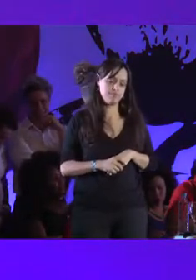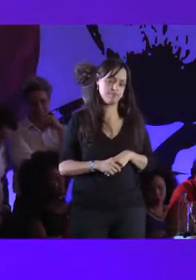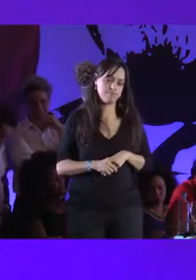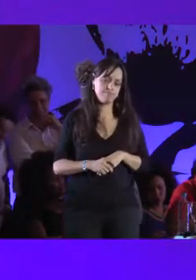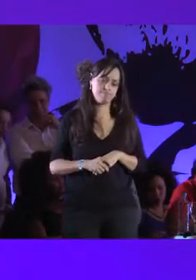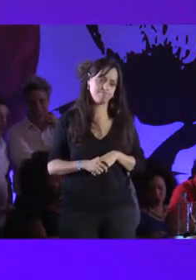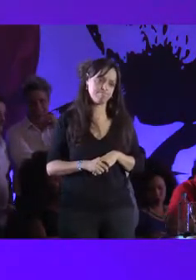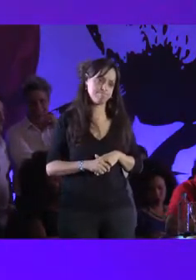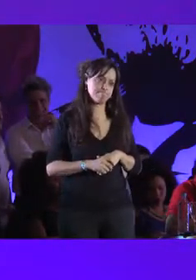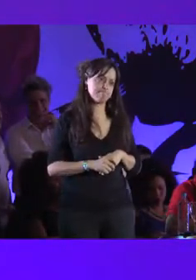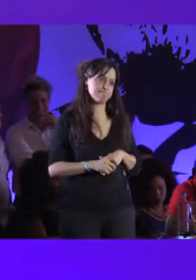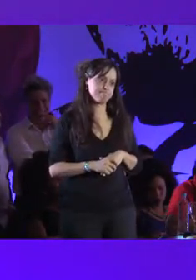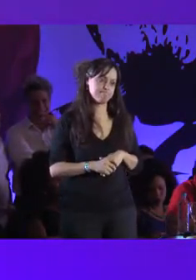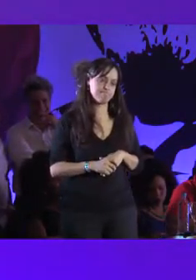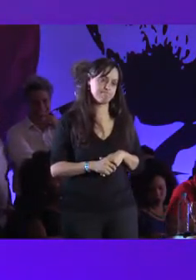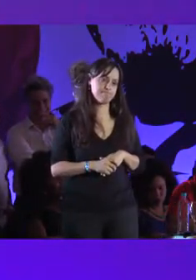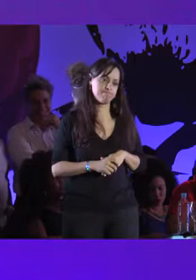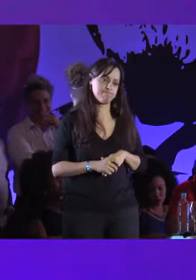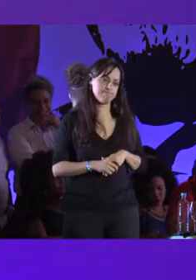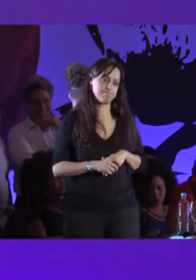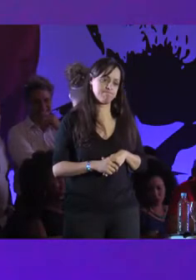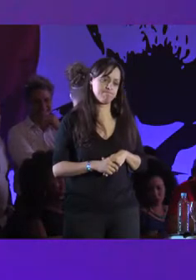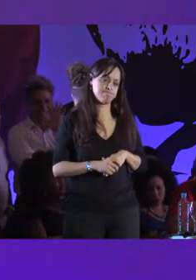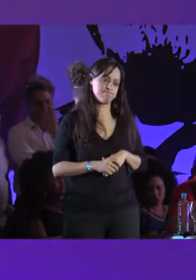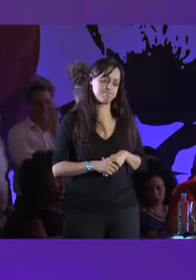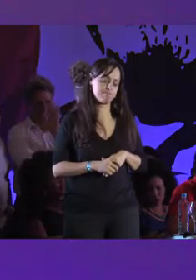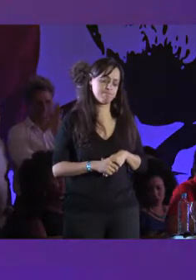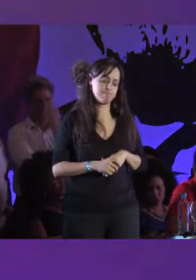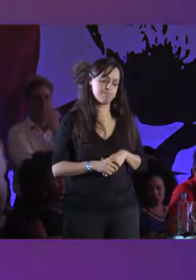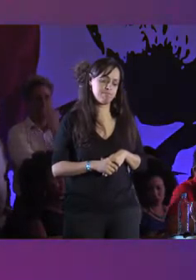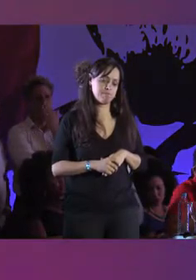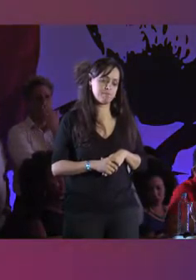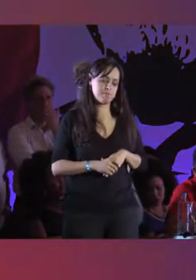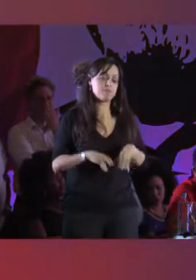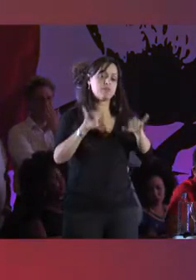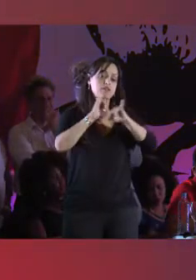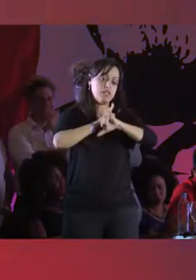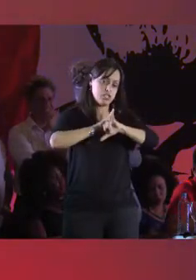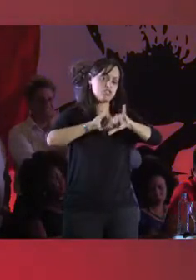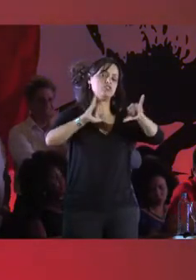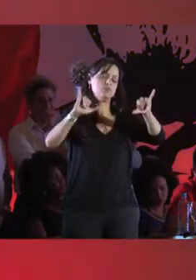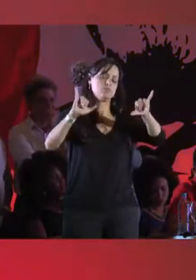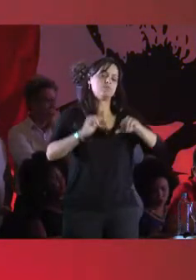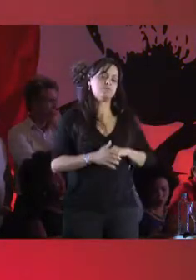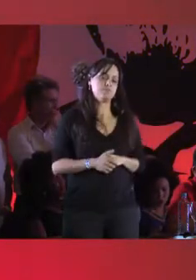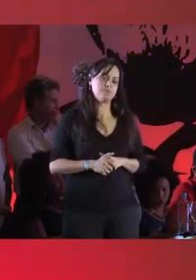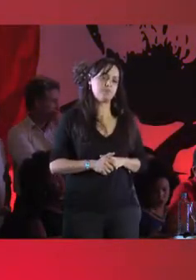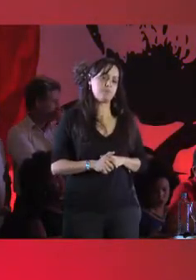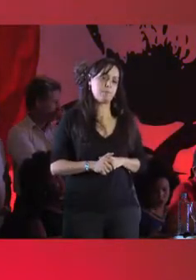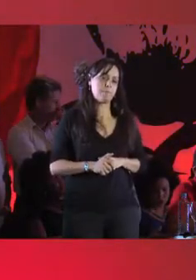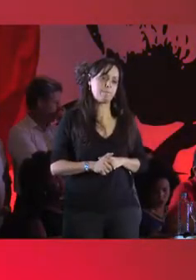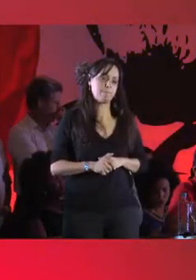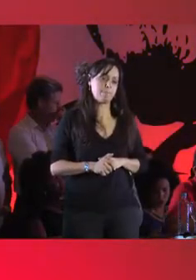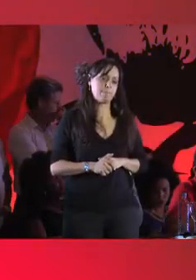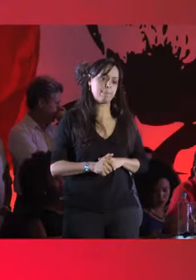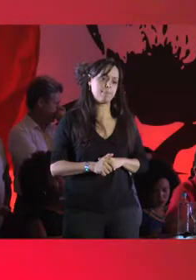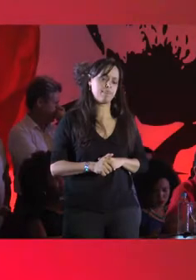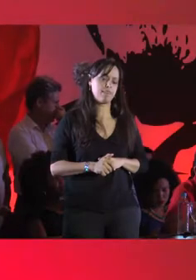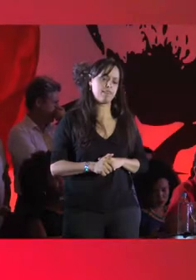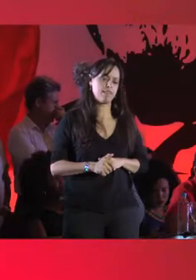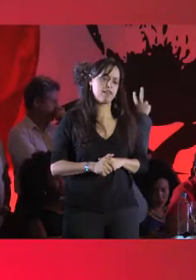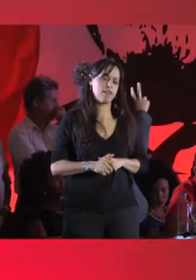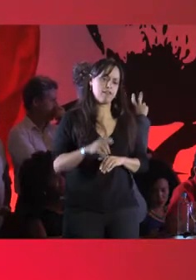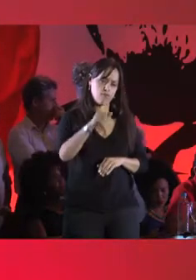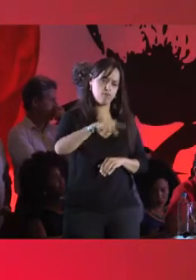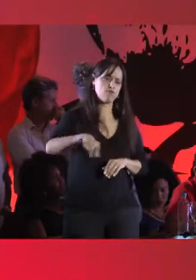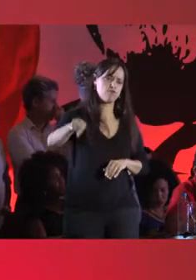que seria importante que a gente lembrasse o